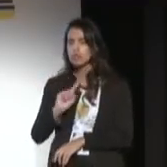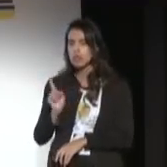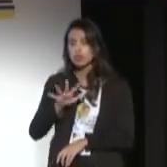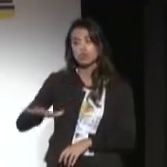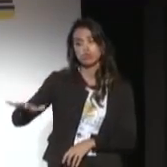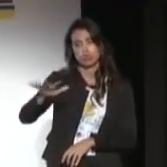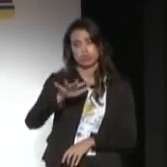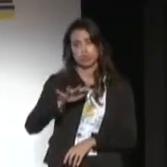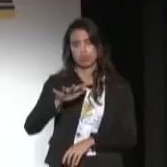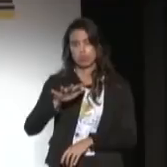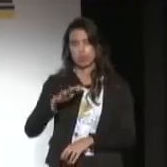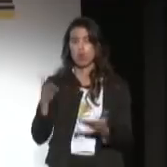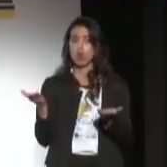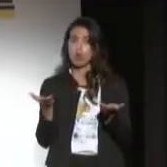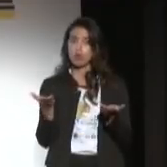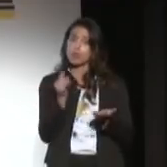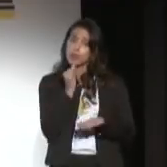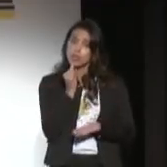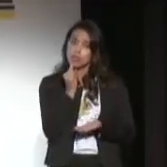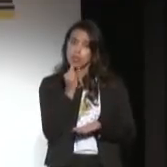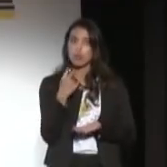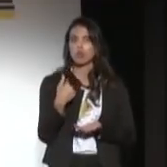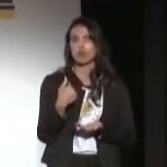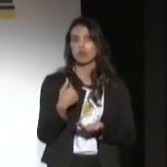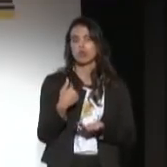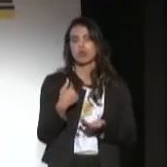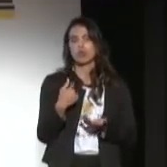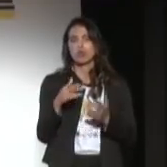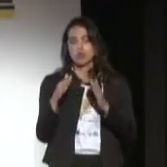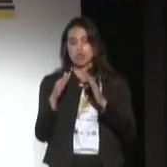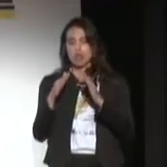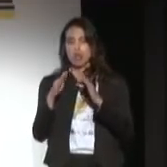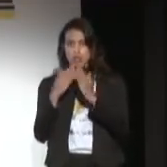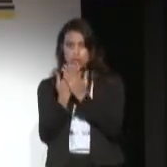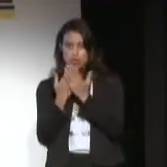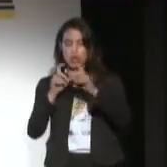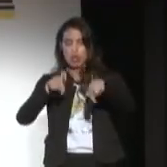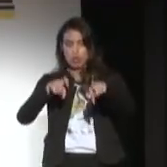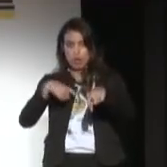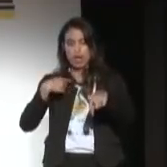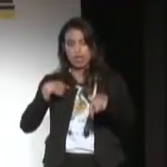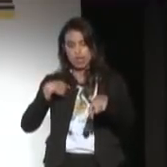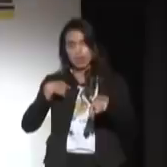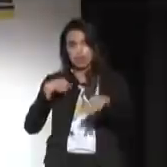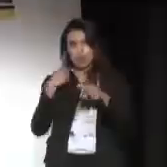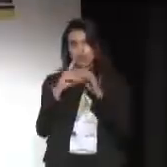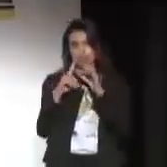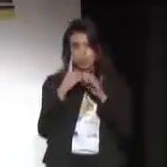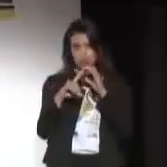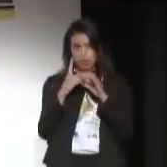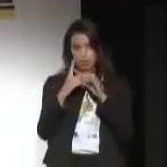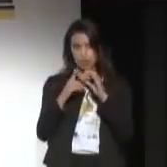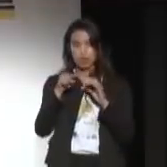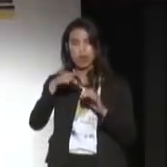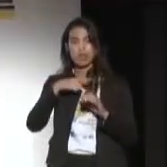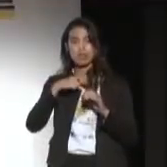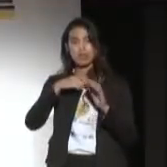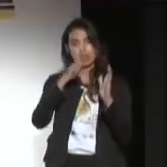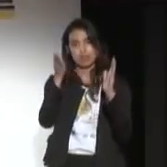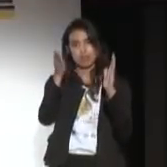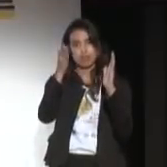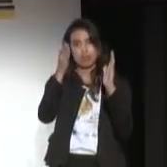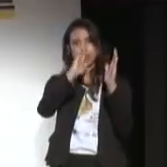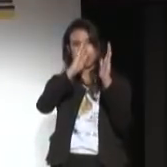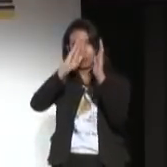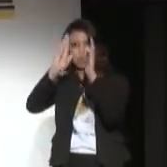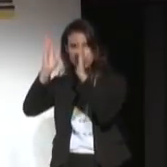Para isso, eu trouxe como exemplo uma biblioteca que eu tenho numa das escolas rurais que eu coordeno. Tá? Então, para falar de BNCC, a gente